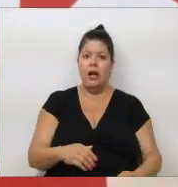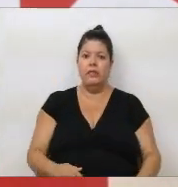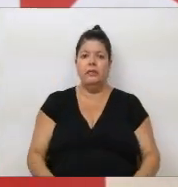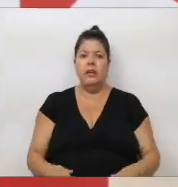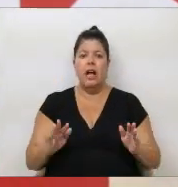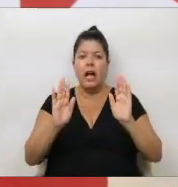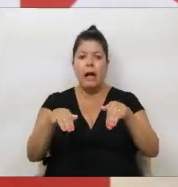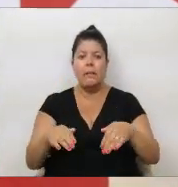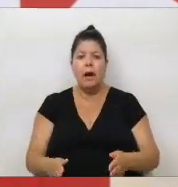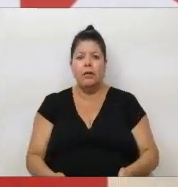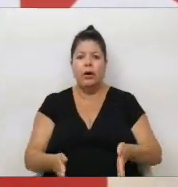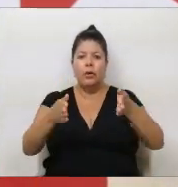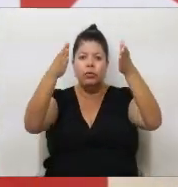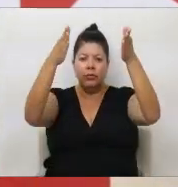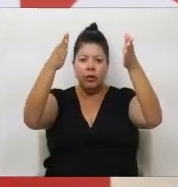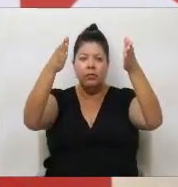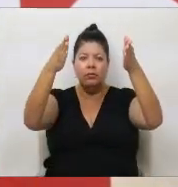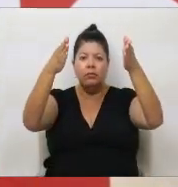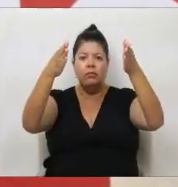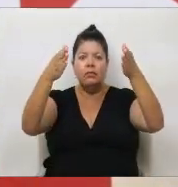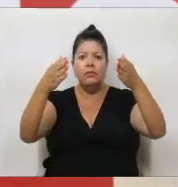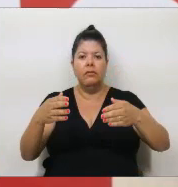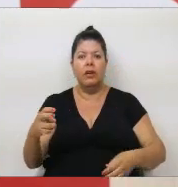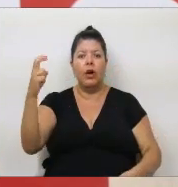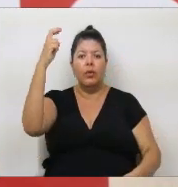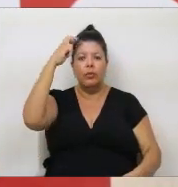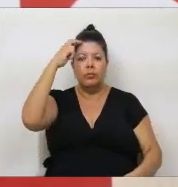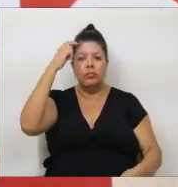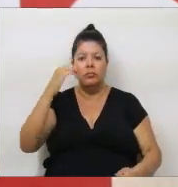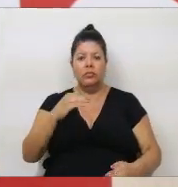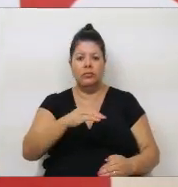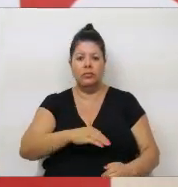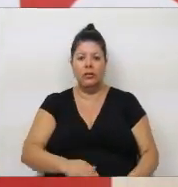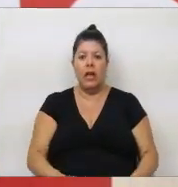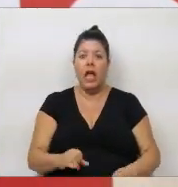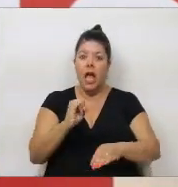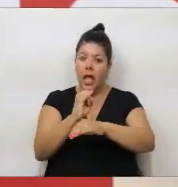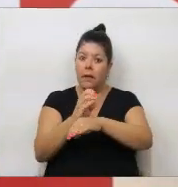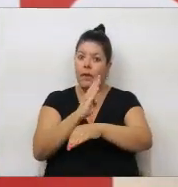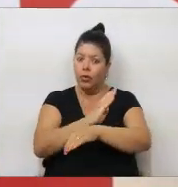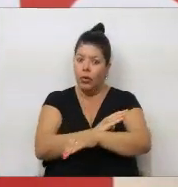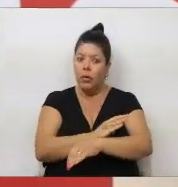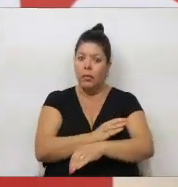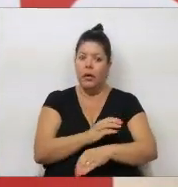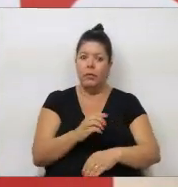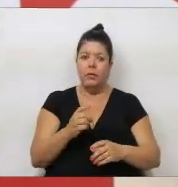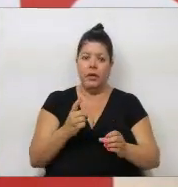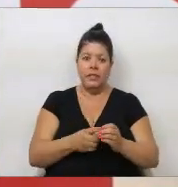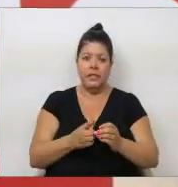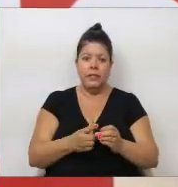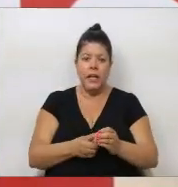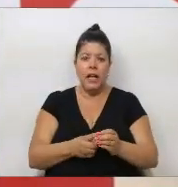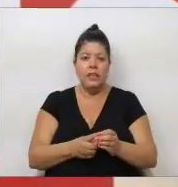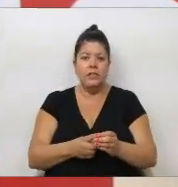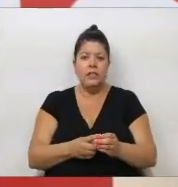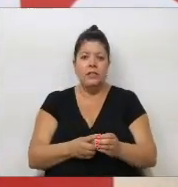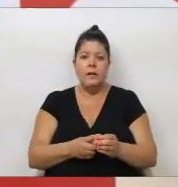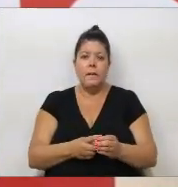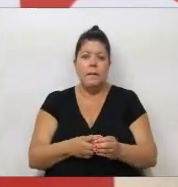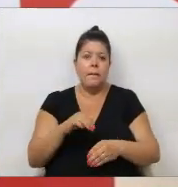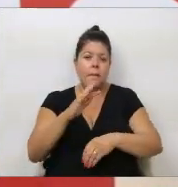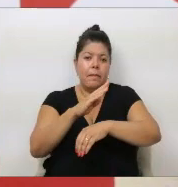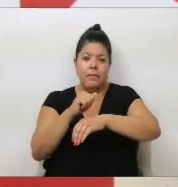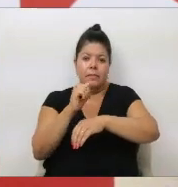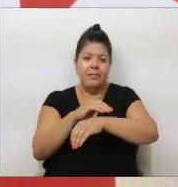sim que precisam tomar medidas. Por quê? Imbituba é uma cidade que ela é acolhedora por si e pela natureza